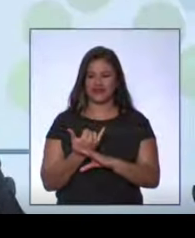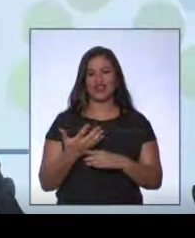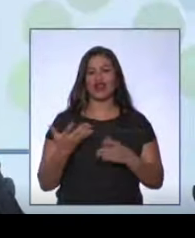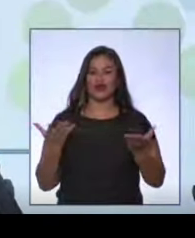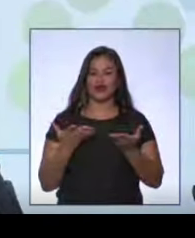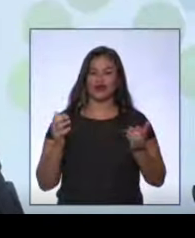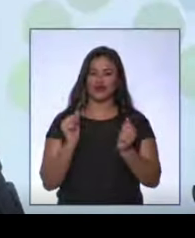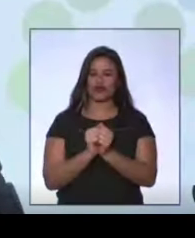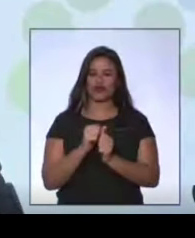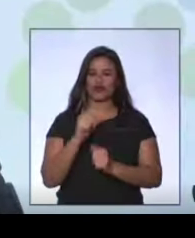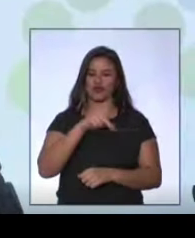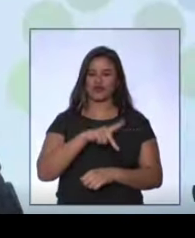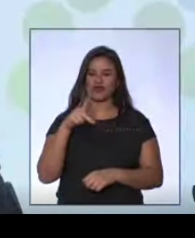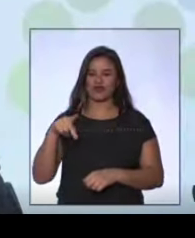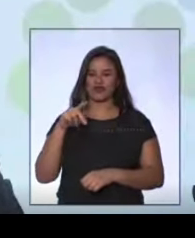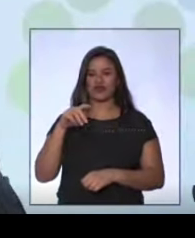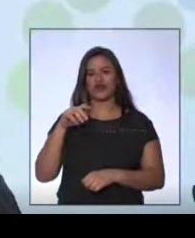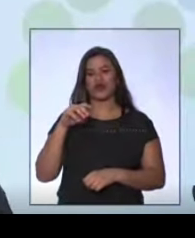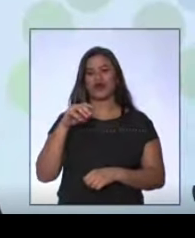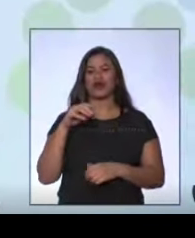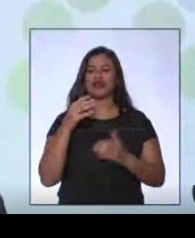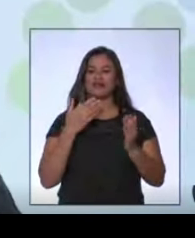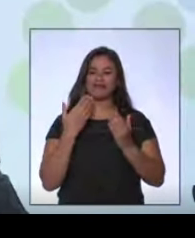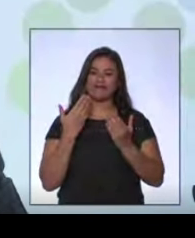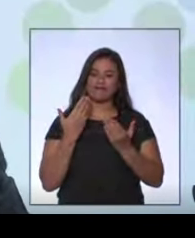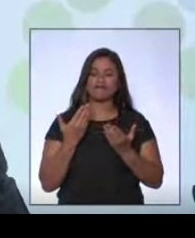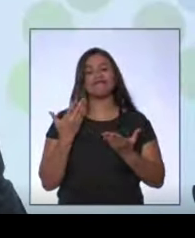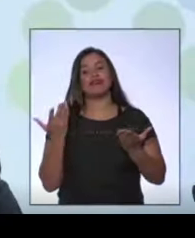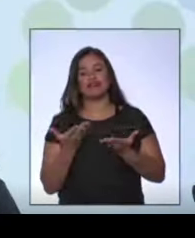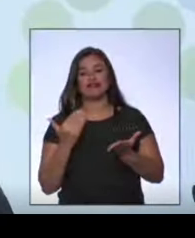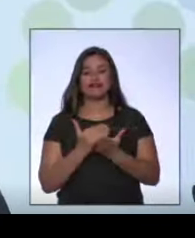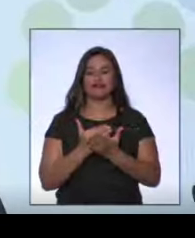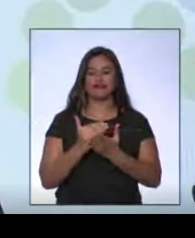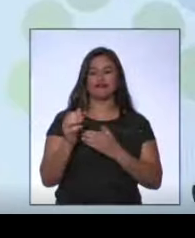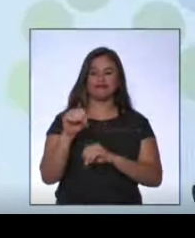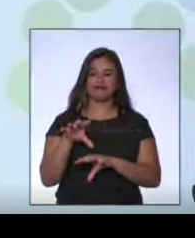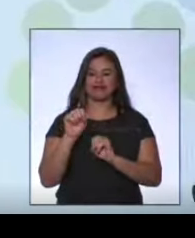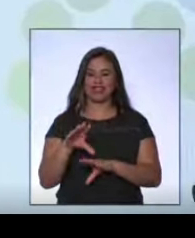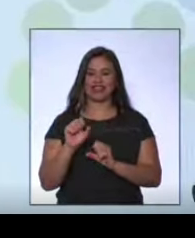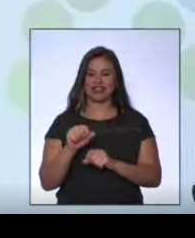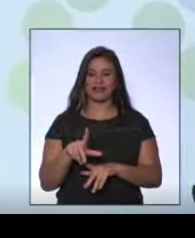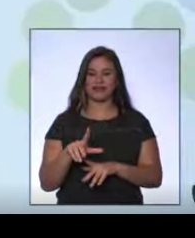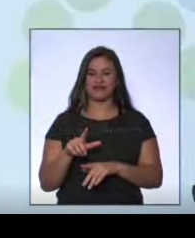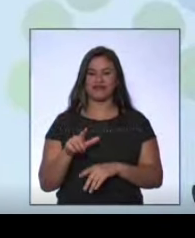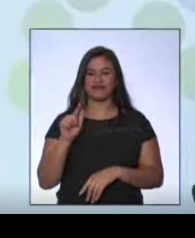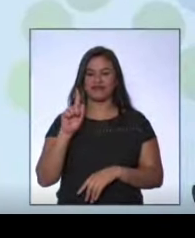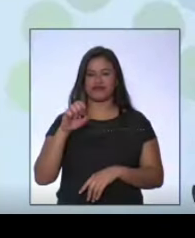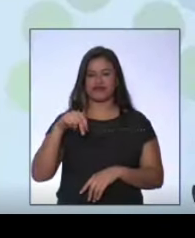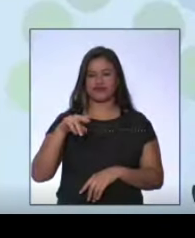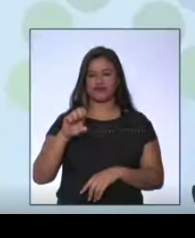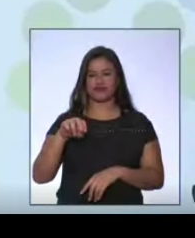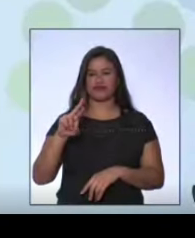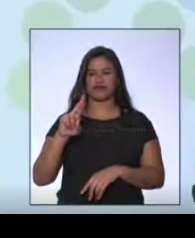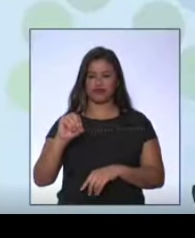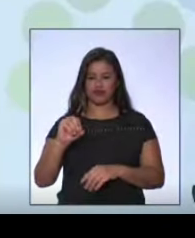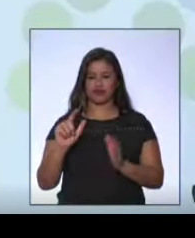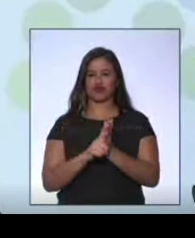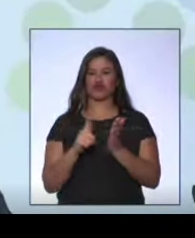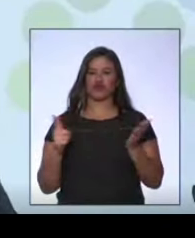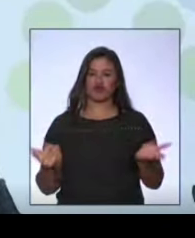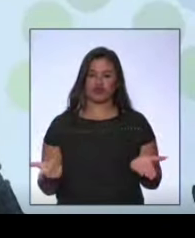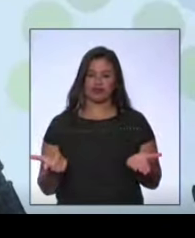está comigo. Eu sou o professor Mauro, como ela disse. E vamos lá estudar um pouco do gênero jornal, gênero jornalístico,